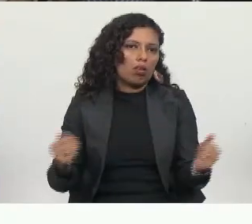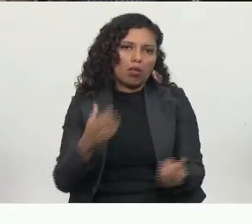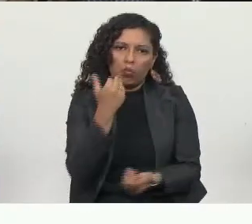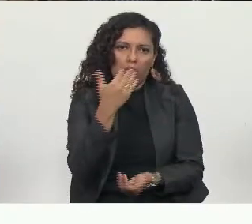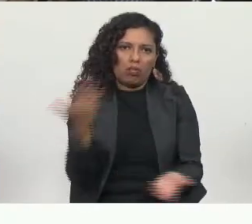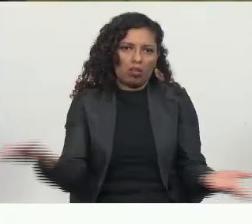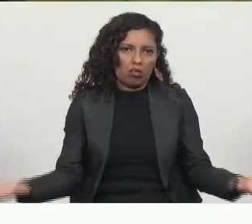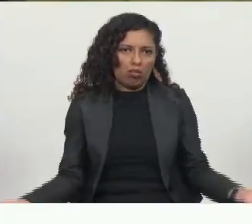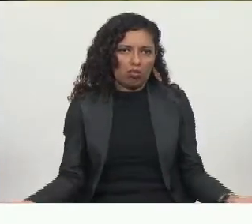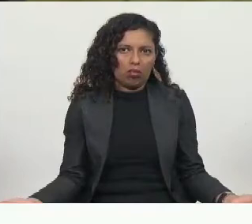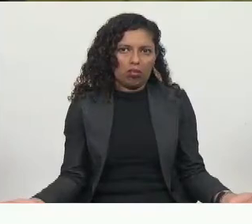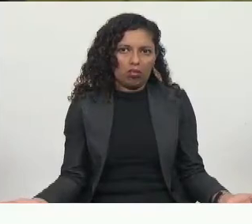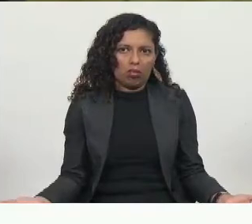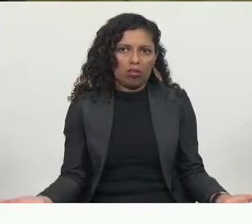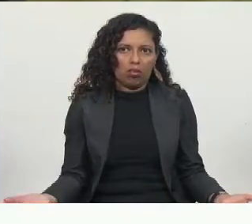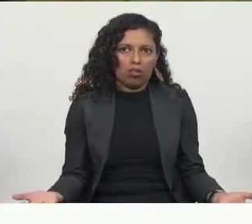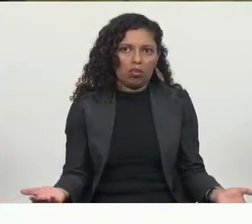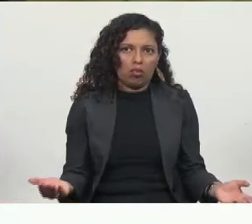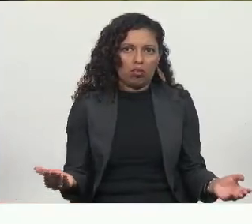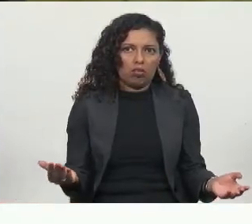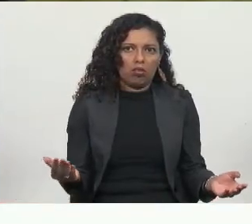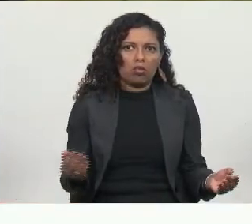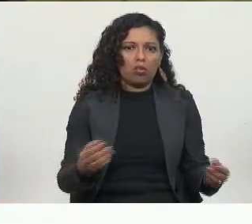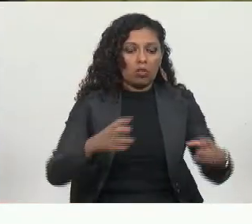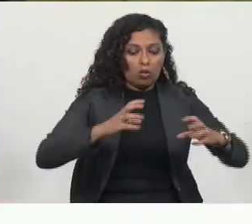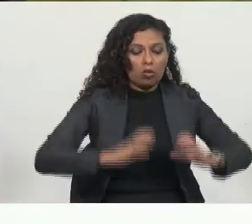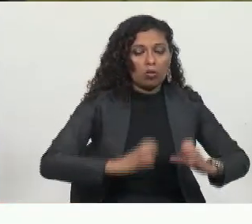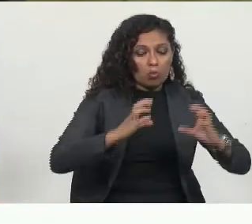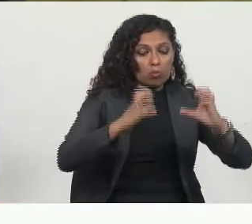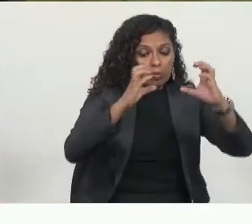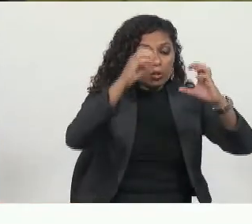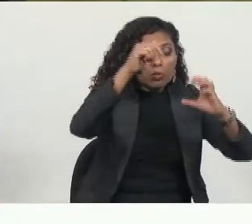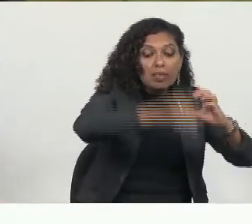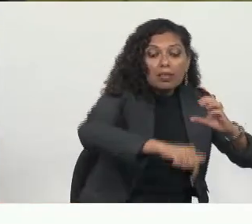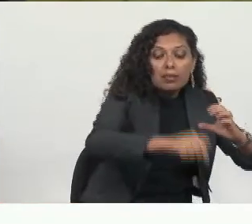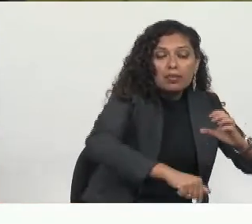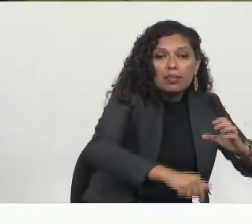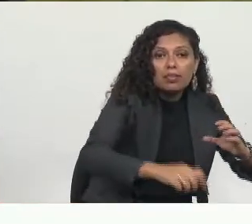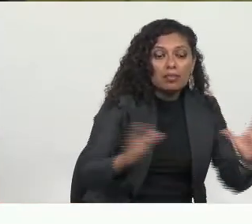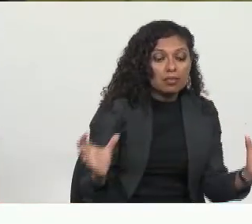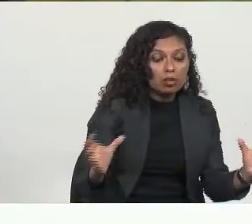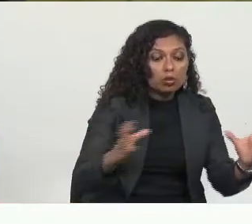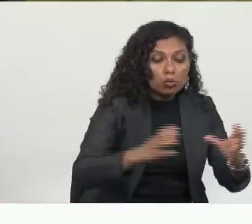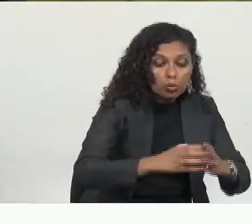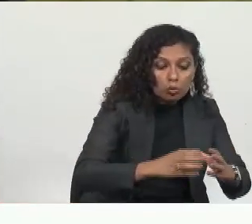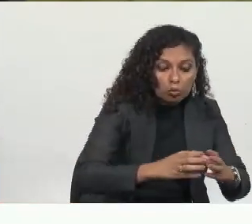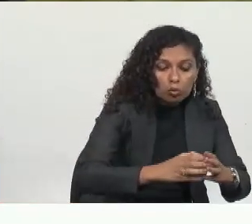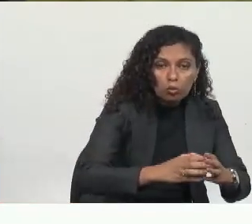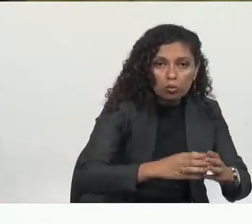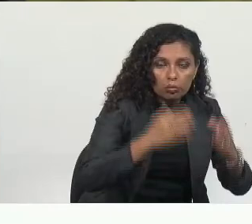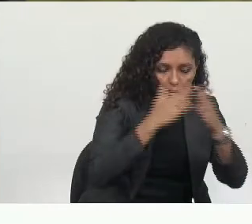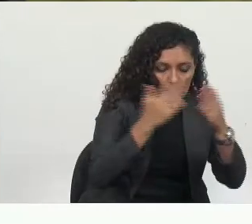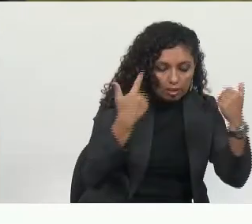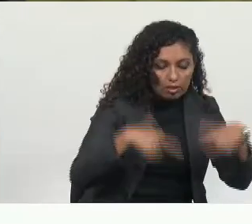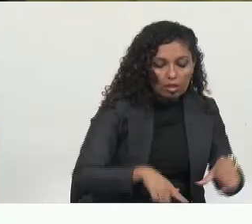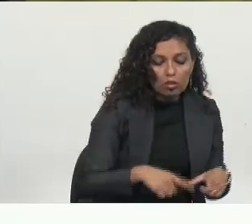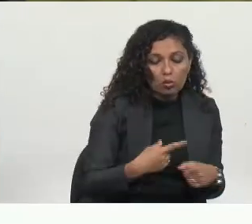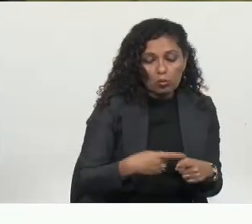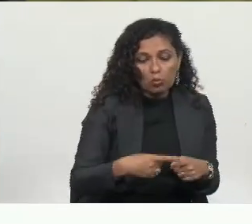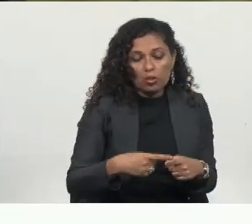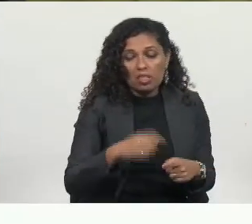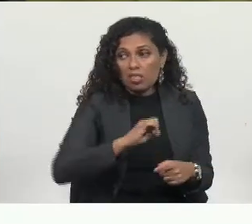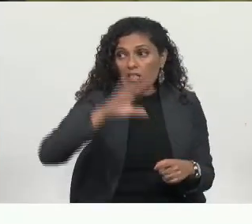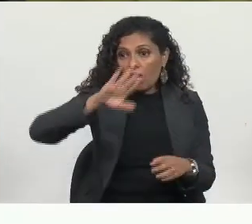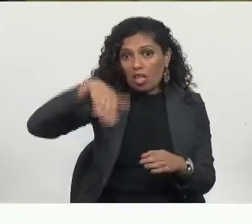comida. Eu não concordo aqui dentro, eu brigo para dentro. Não desmoraliza o nosso voto, não. Porque se a gente perder isso aqui, o nosso voto, por que nós